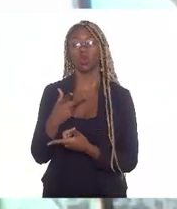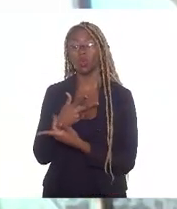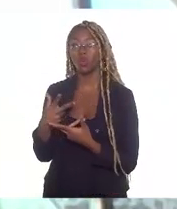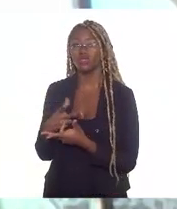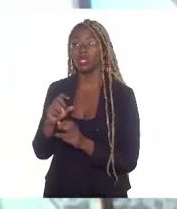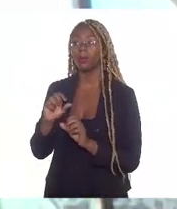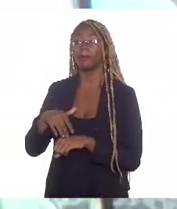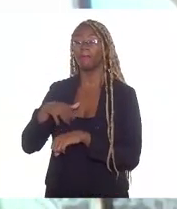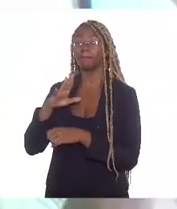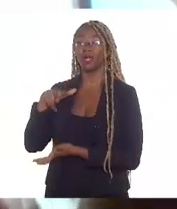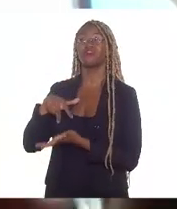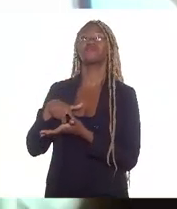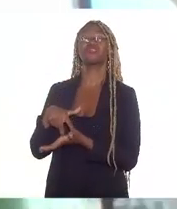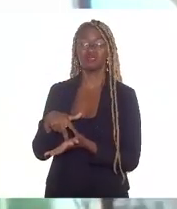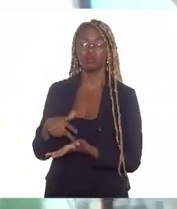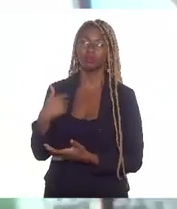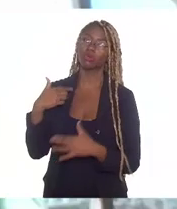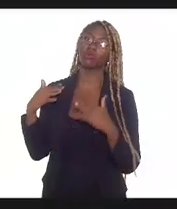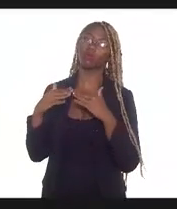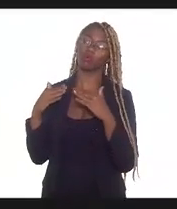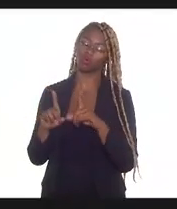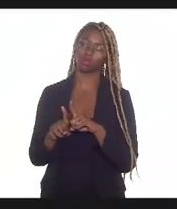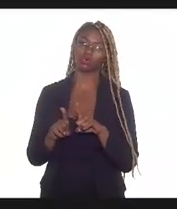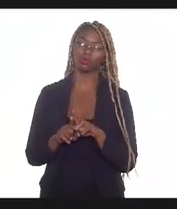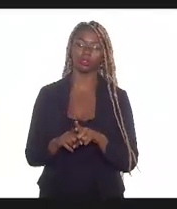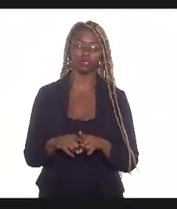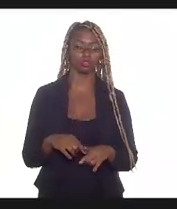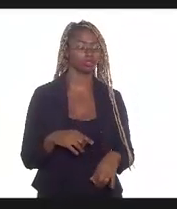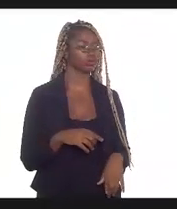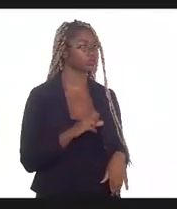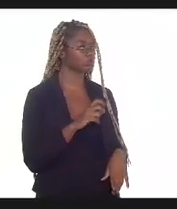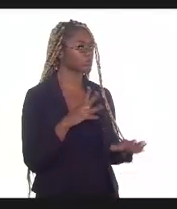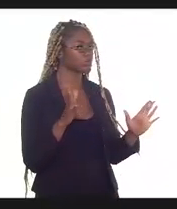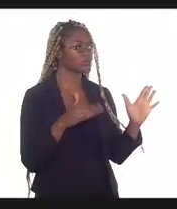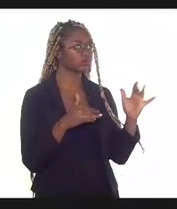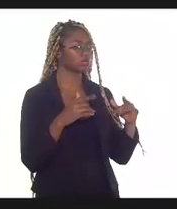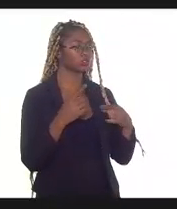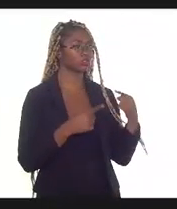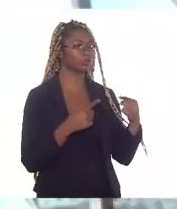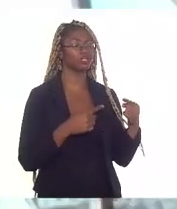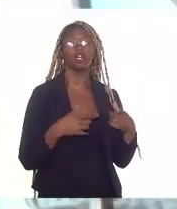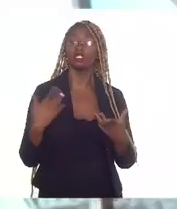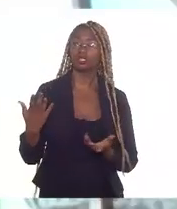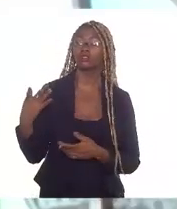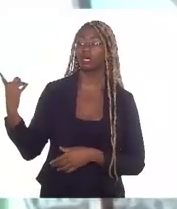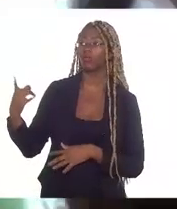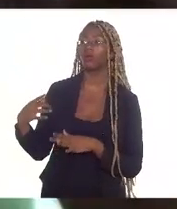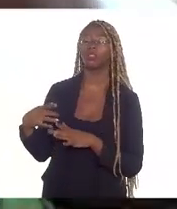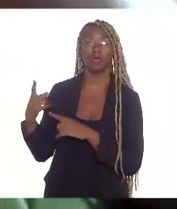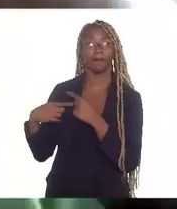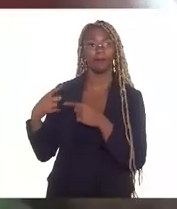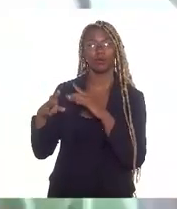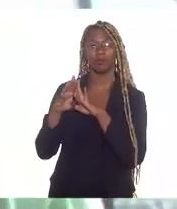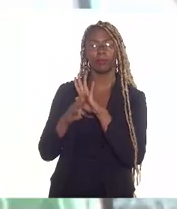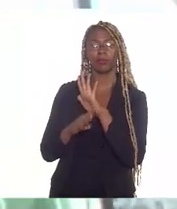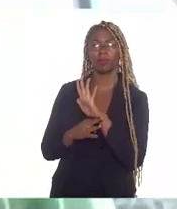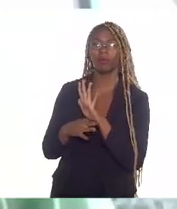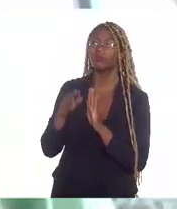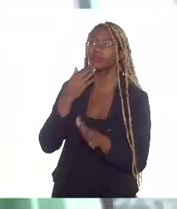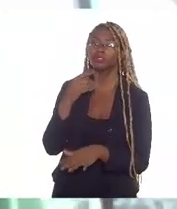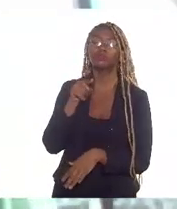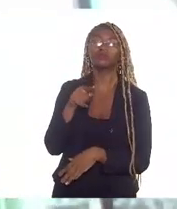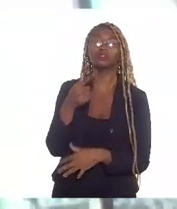quais eu também concordo. Então, trazer esse debate deve ir à pauta, Eu pediria que Vossa Excelência pedisse para a assessoria dar